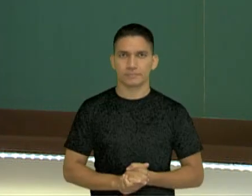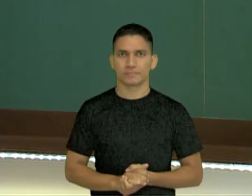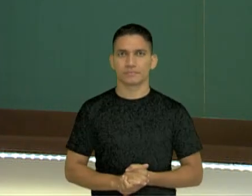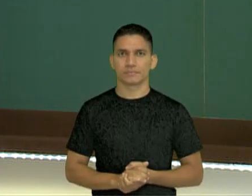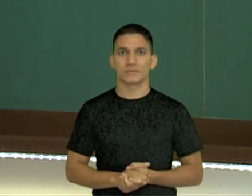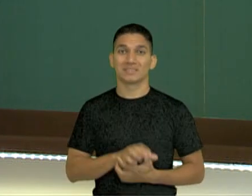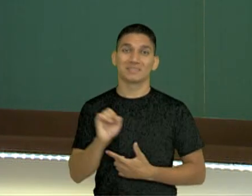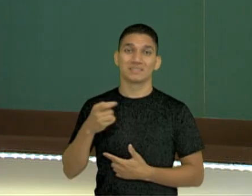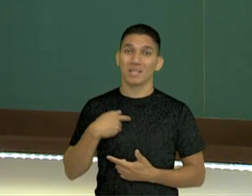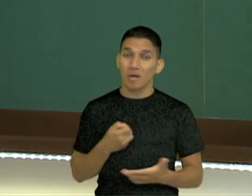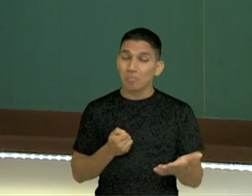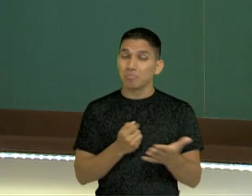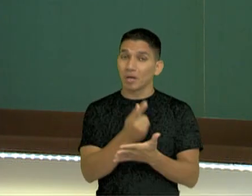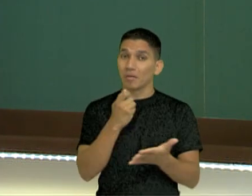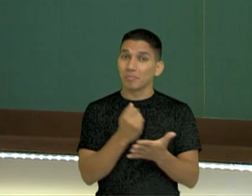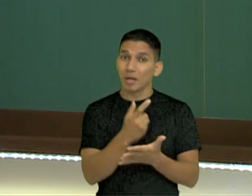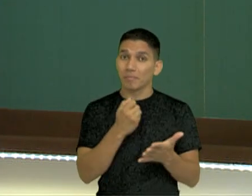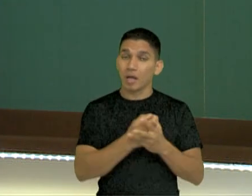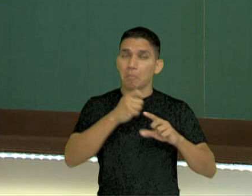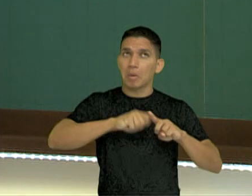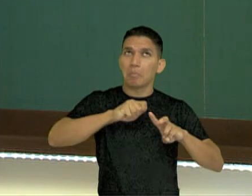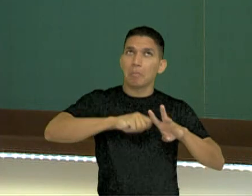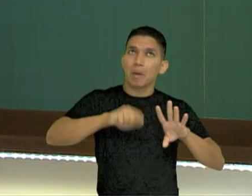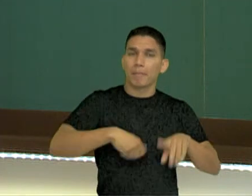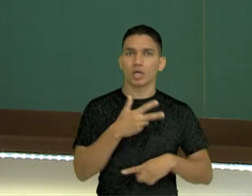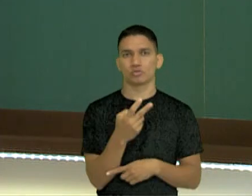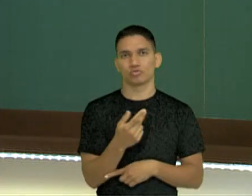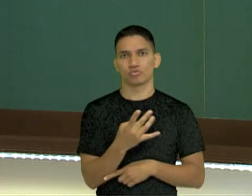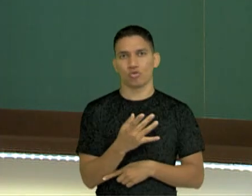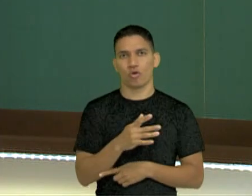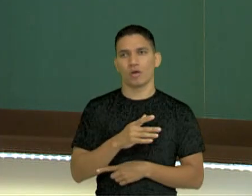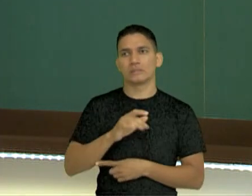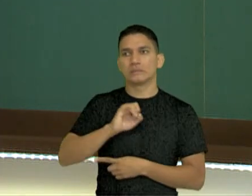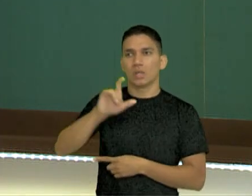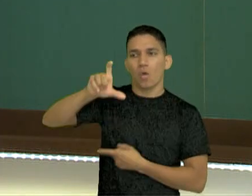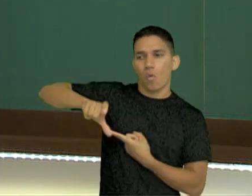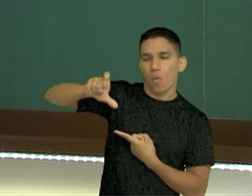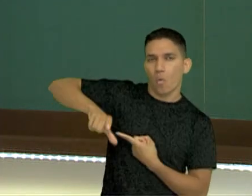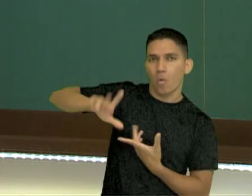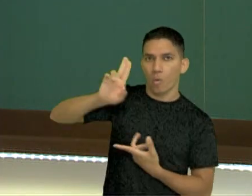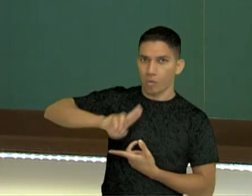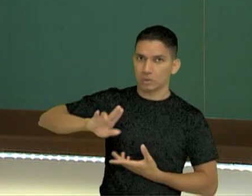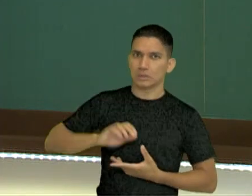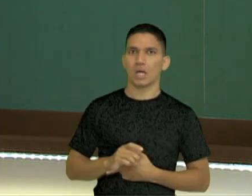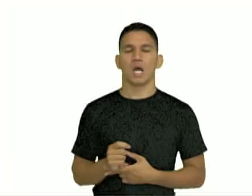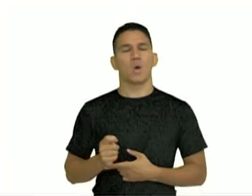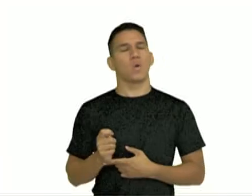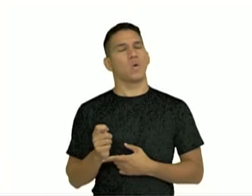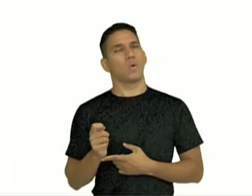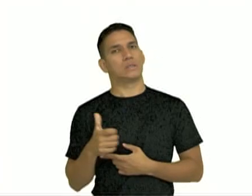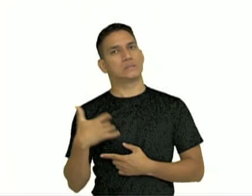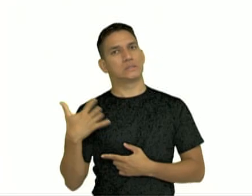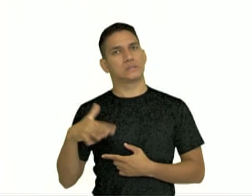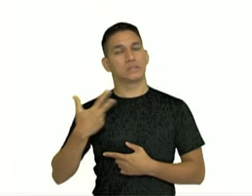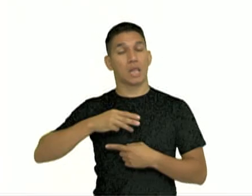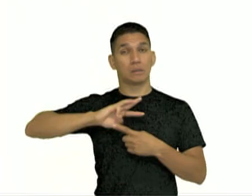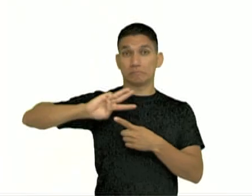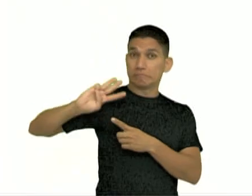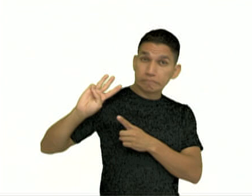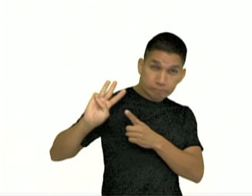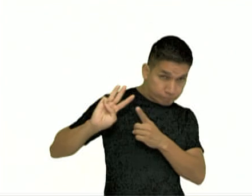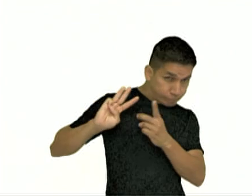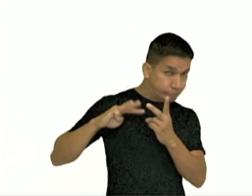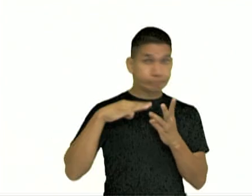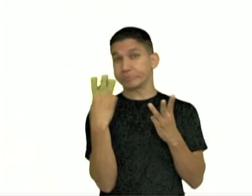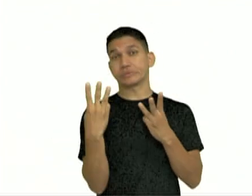289,60 se eu financiar ela em 12 meses no cartão de crédito. Então, quase triplicou o valor. Então,